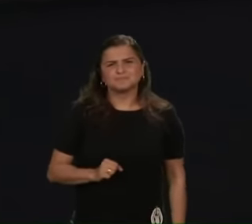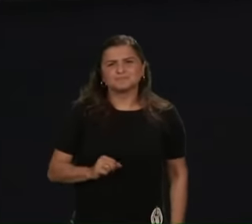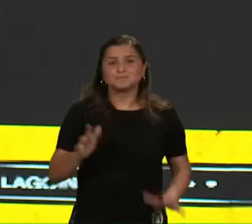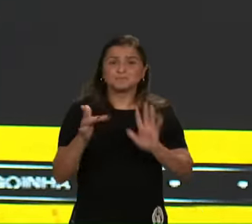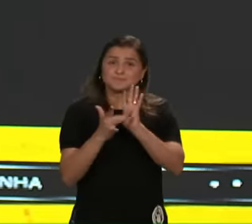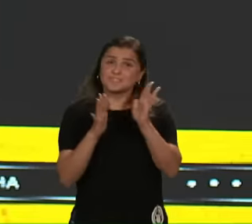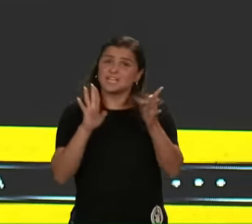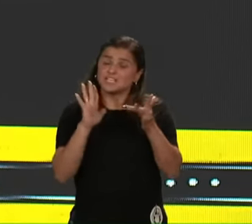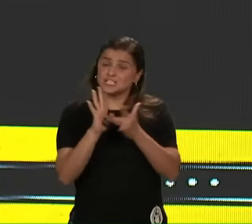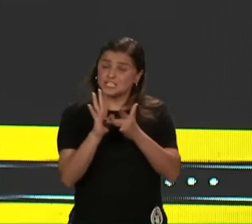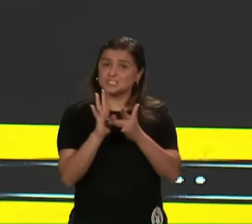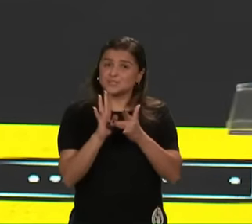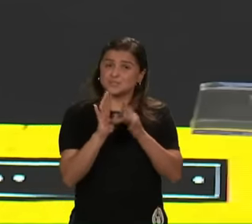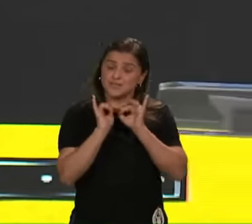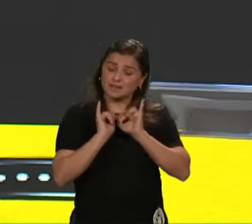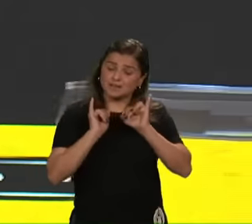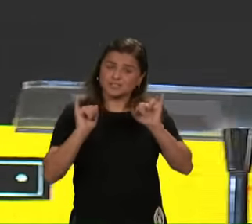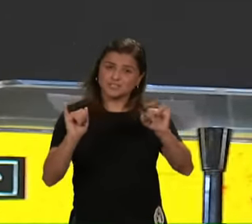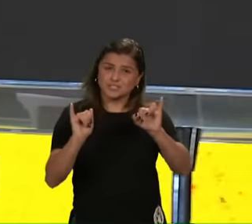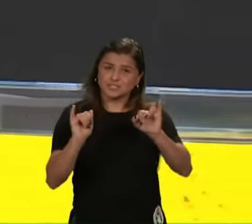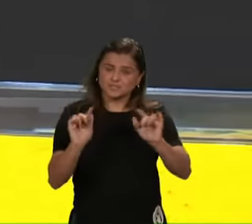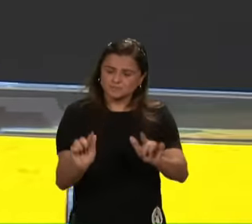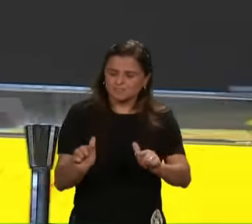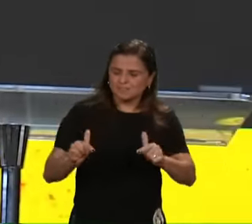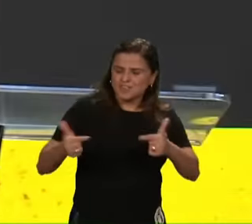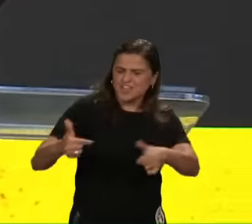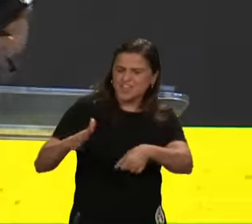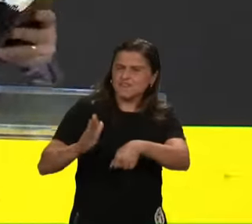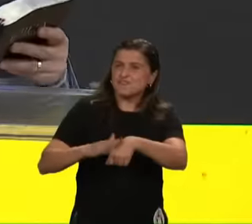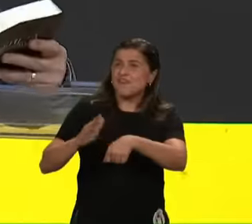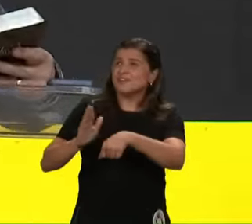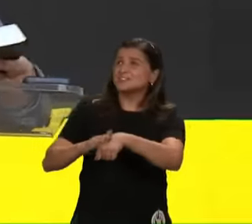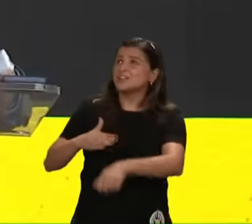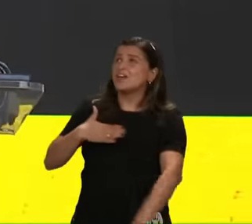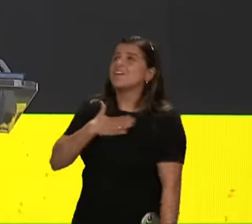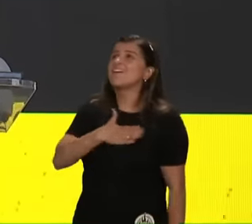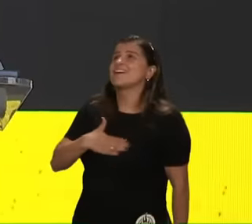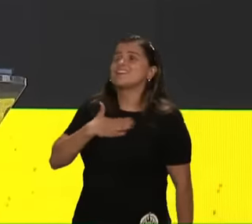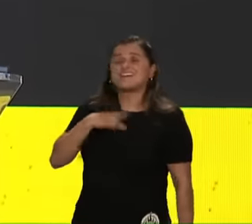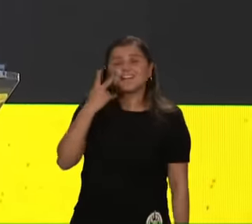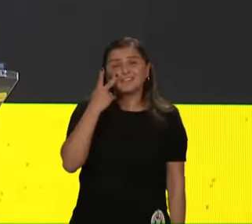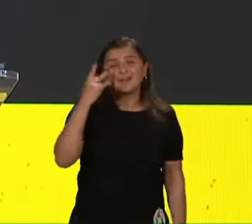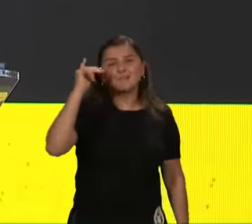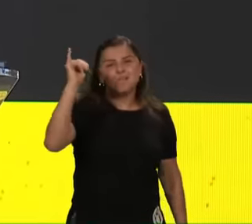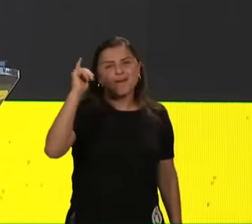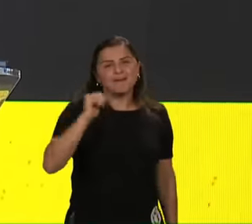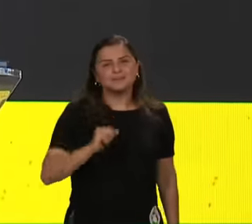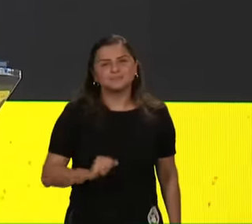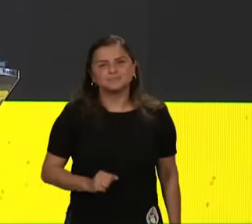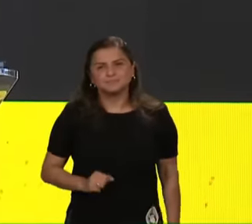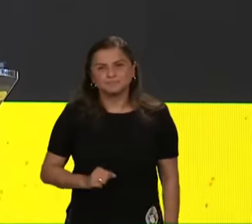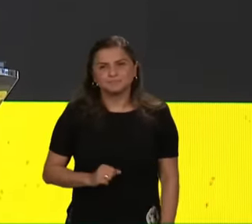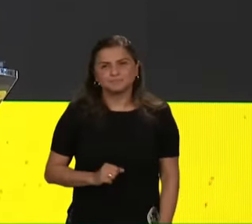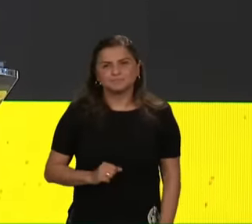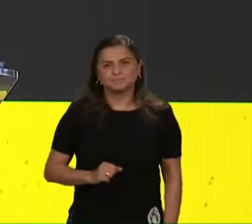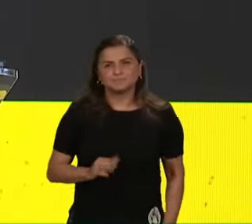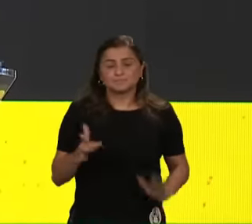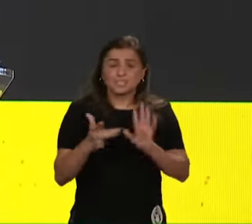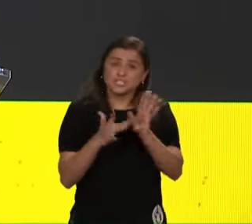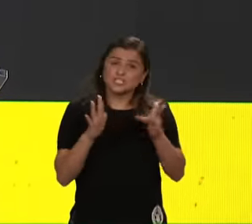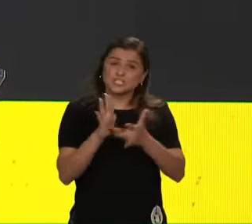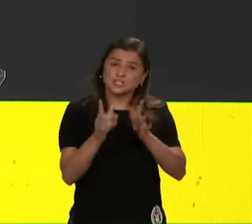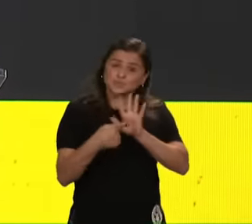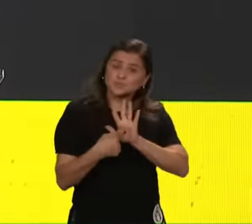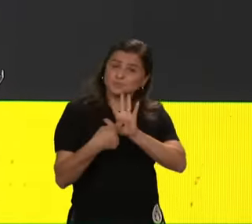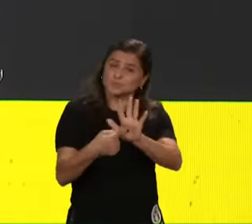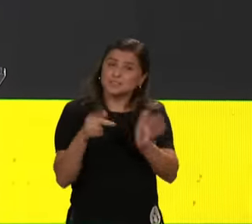Jesus disse: eu faço o que agrada ao Pai. Ele trouxe esta realidade